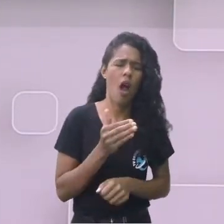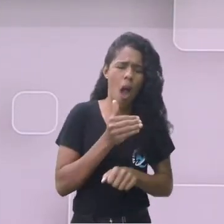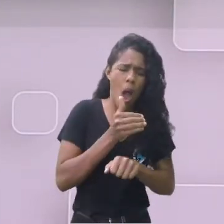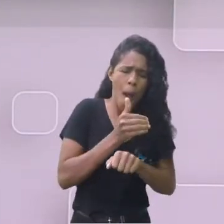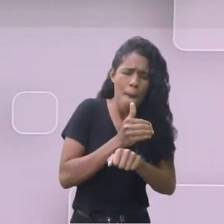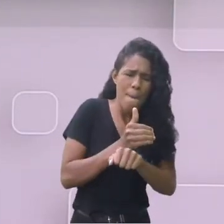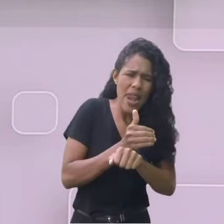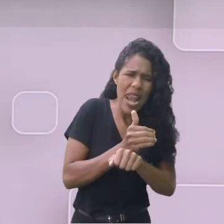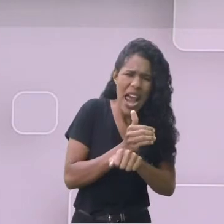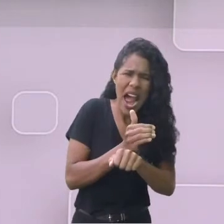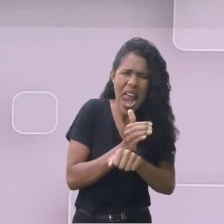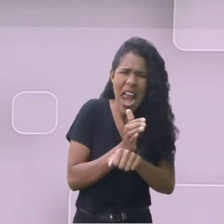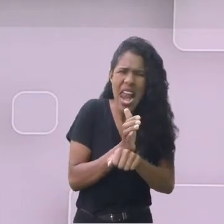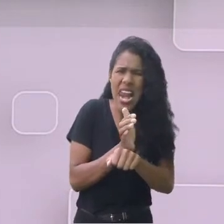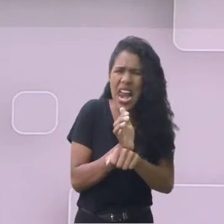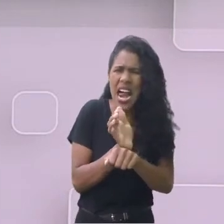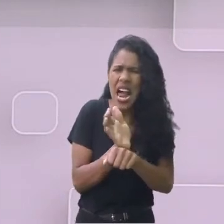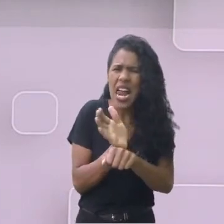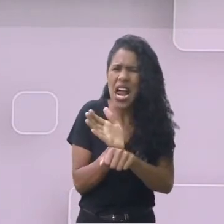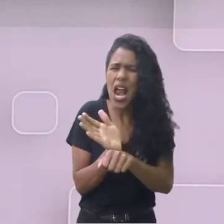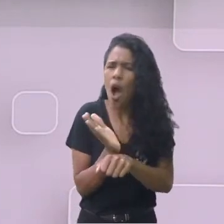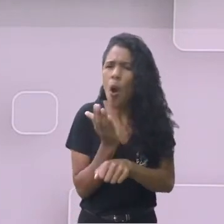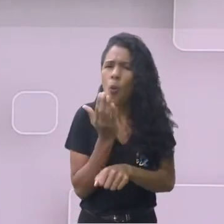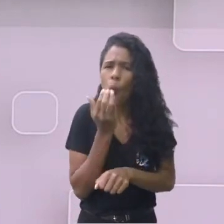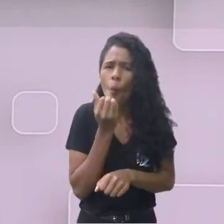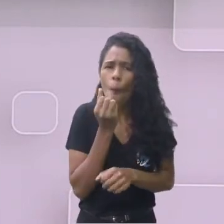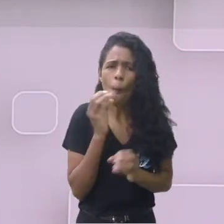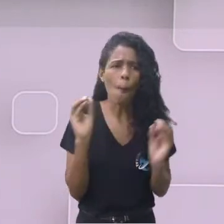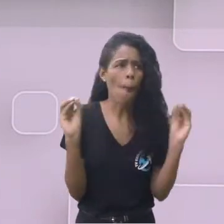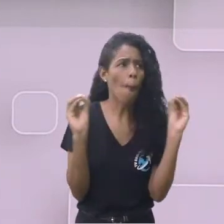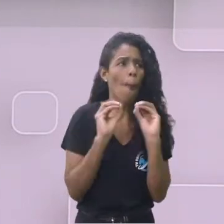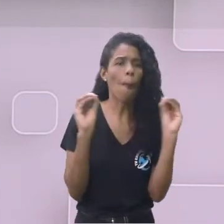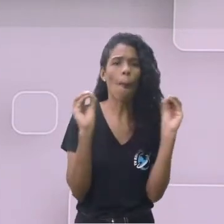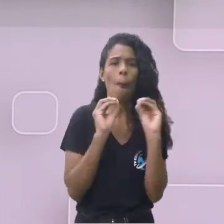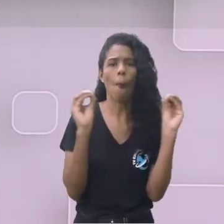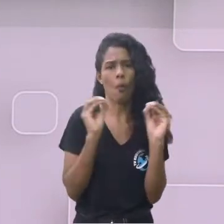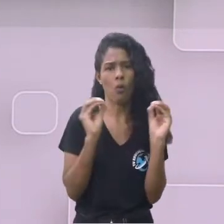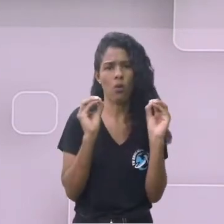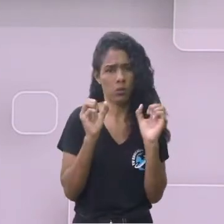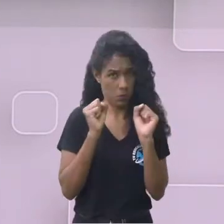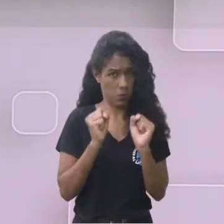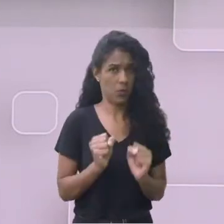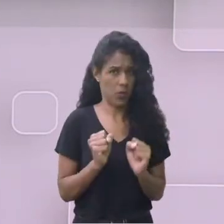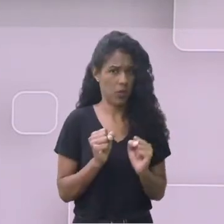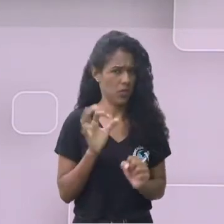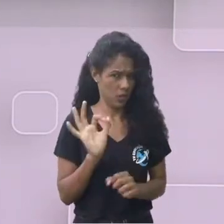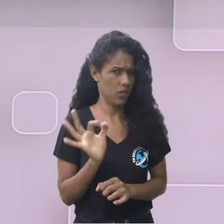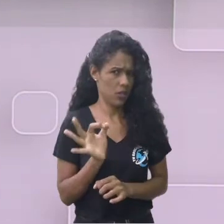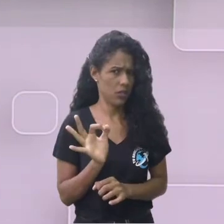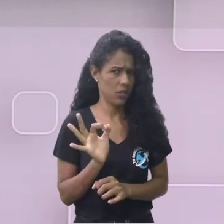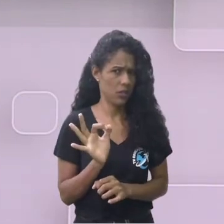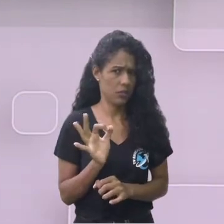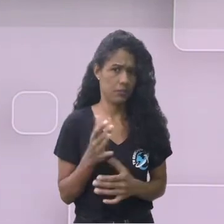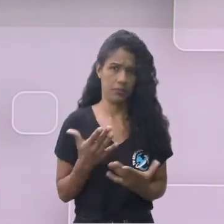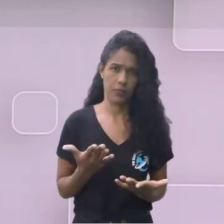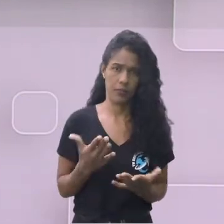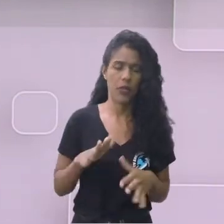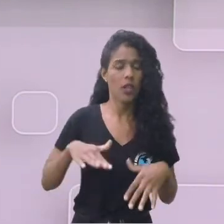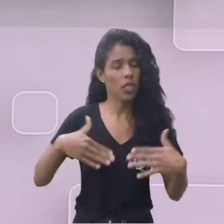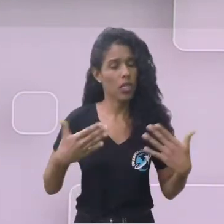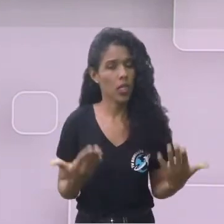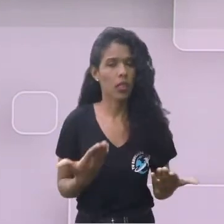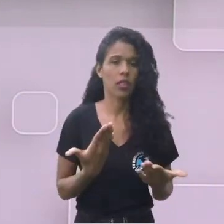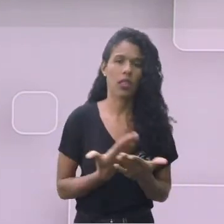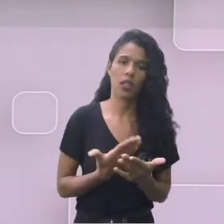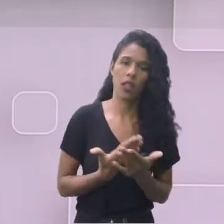alimentar? E você pode ficar esse tempo sem se alimentar? Então, na nossa aula de hoje, nós vamos